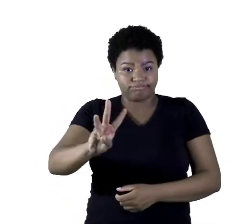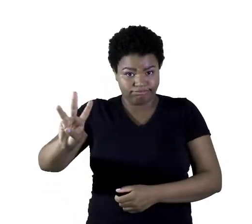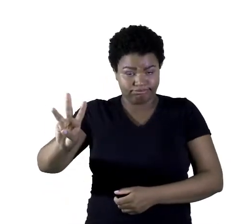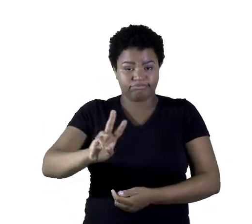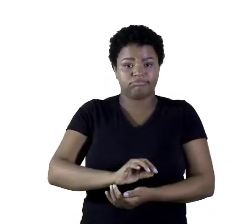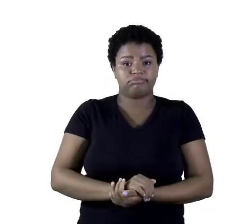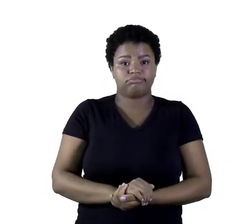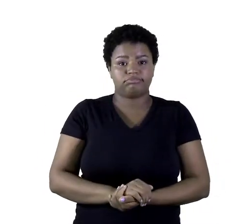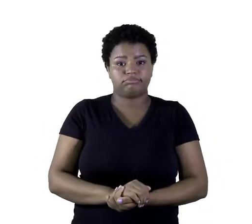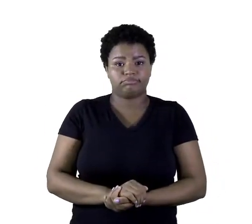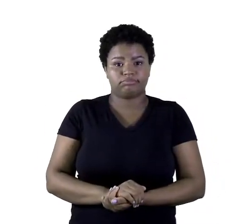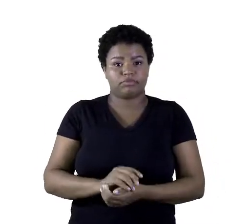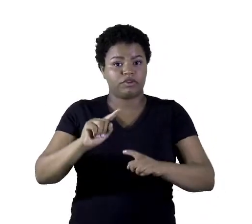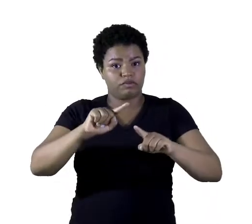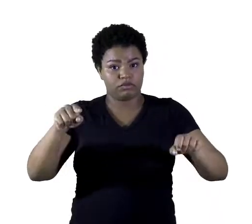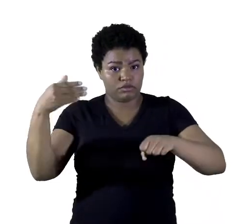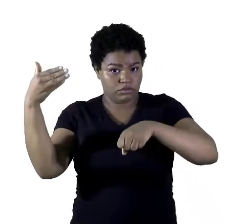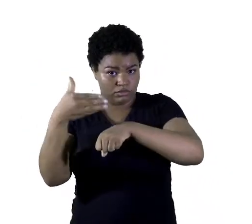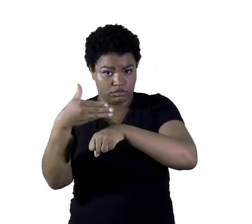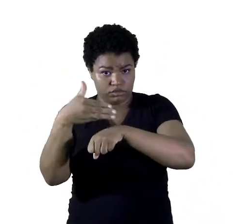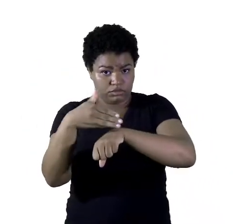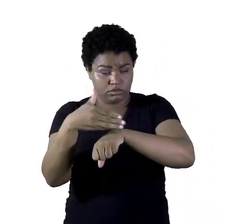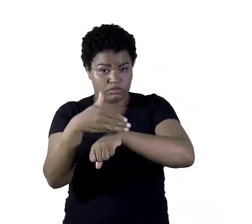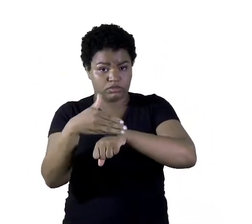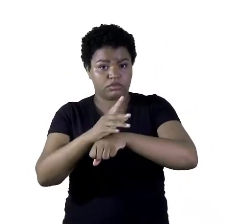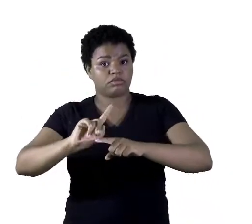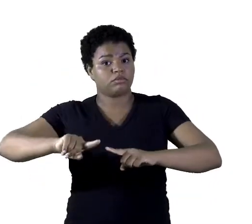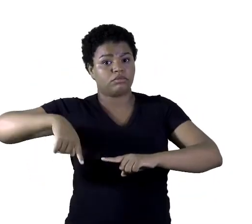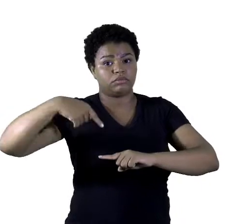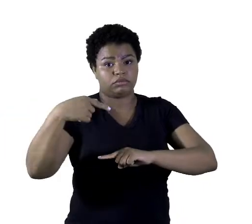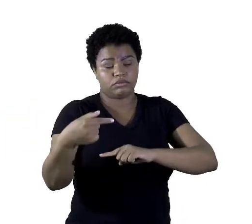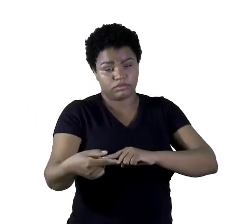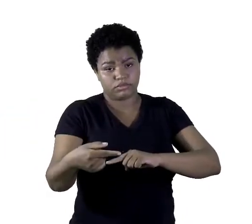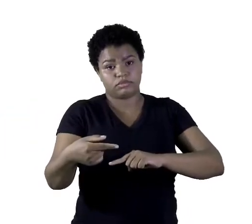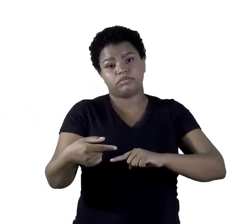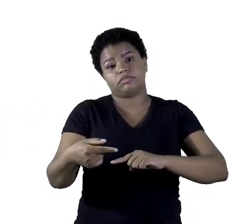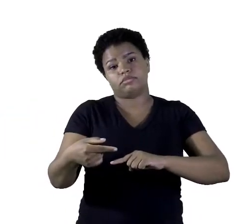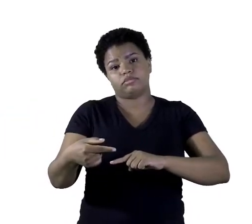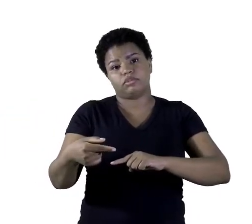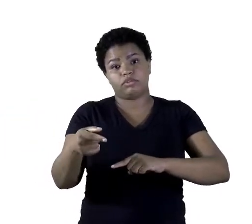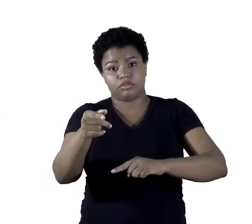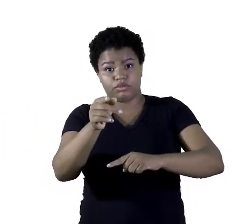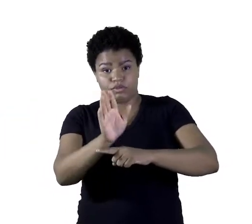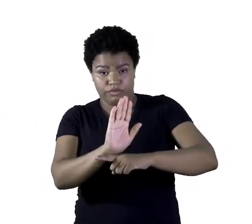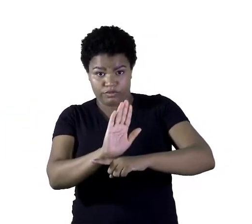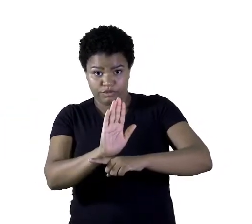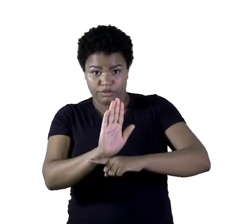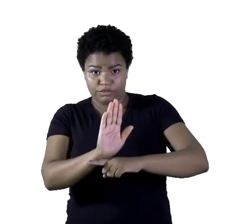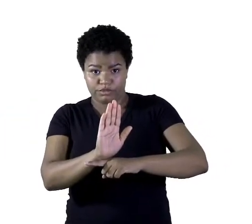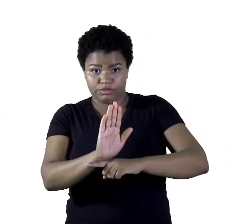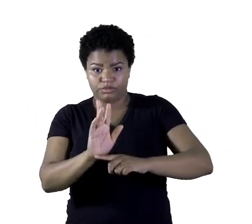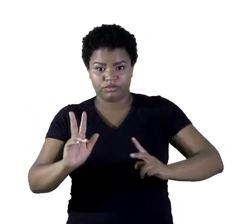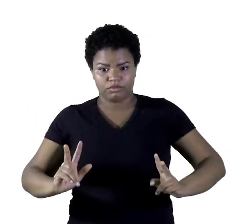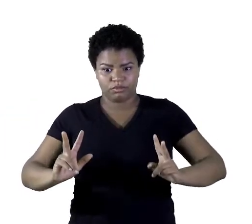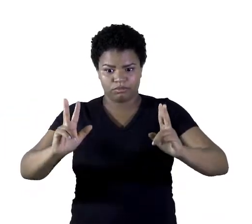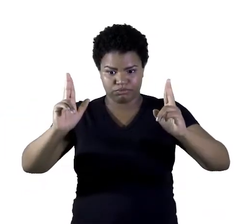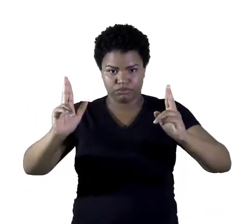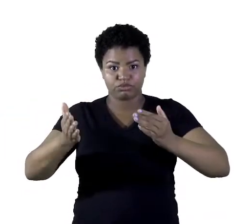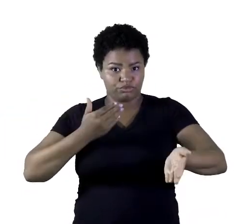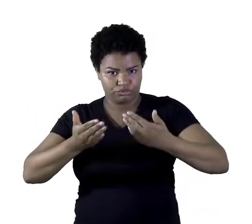ele. Aí, crianças, eu fiz a leitura aí do diálogo entre Pluft e sua